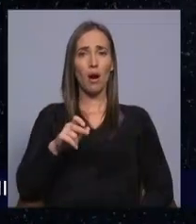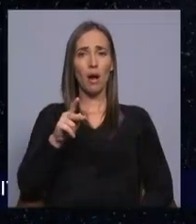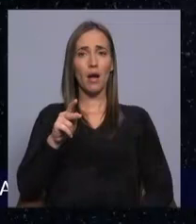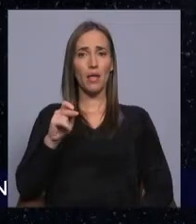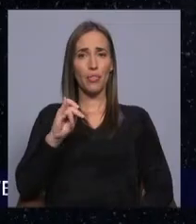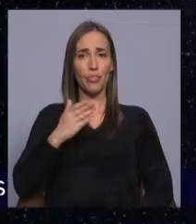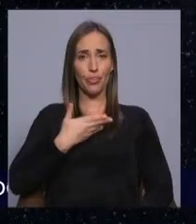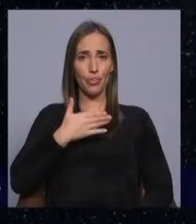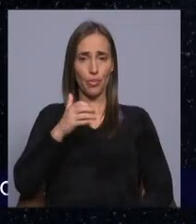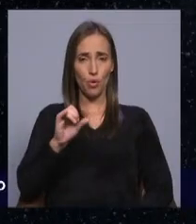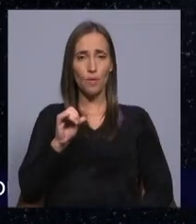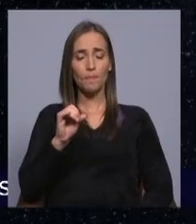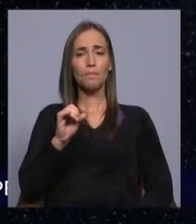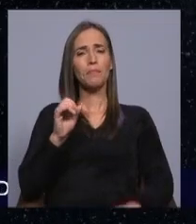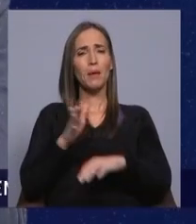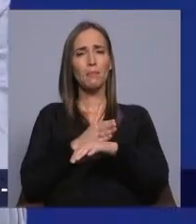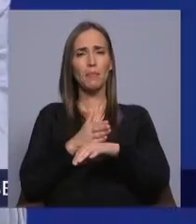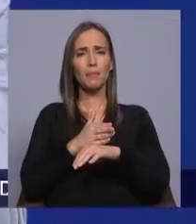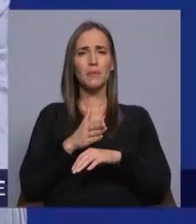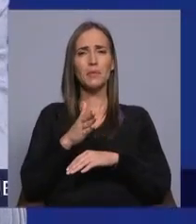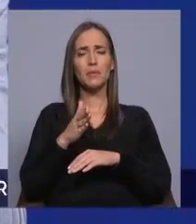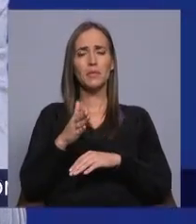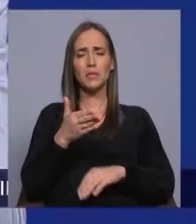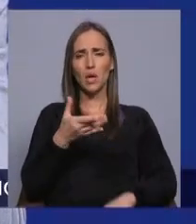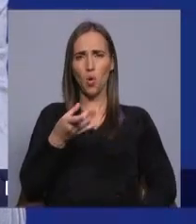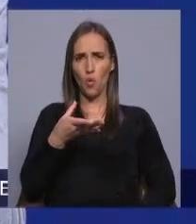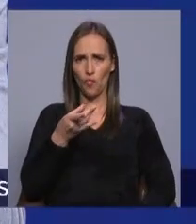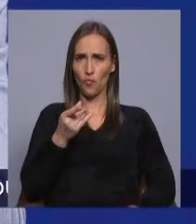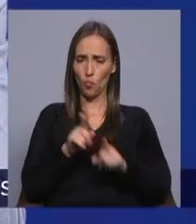século XIX. É muito raro nós termos